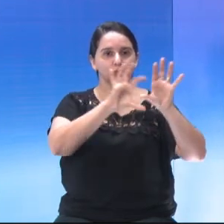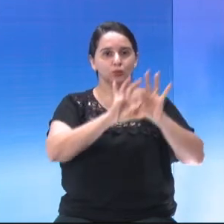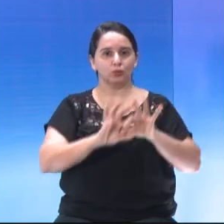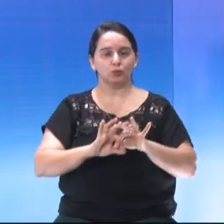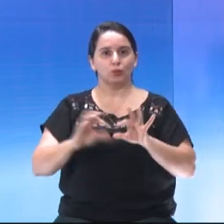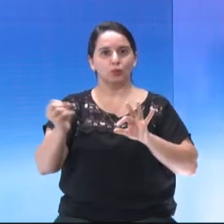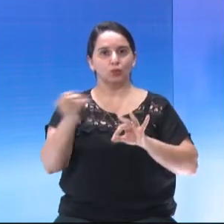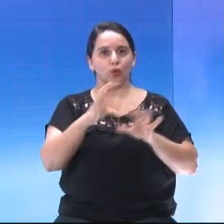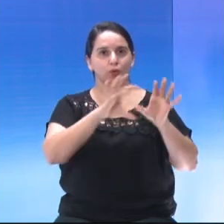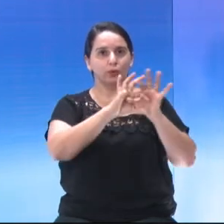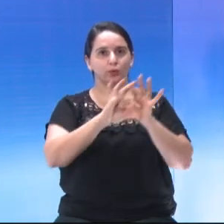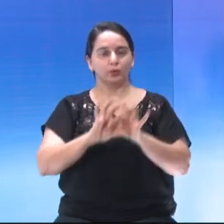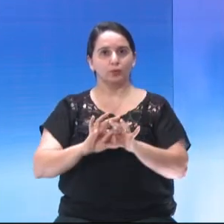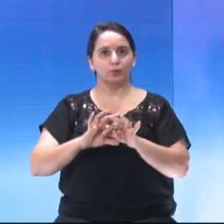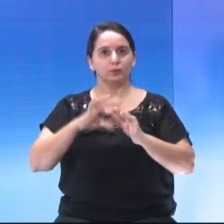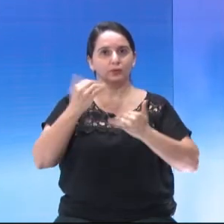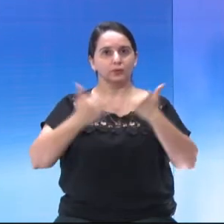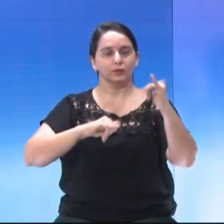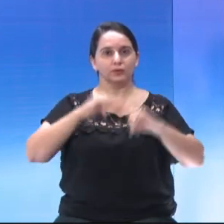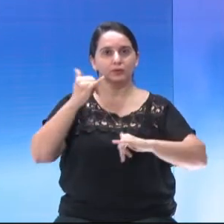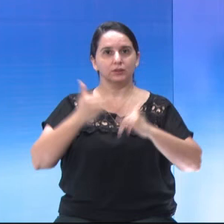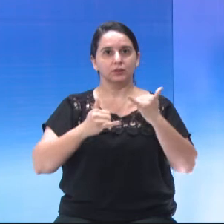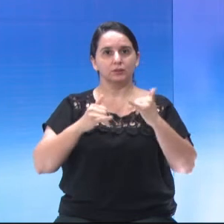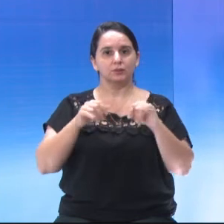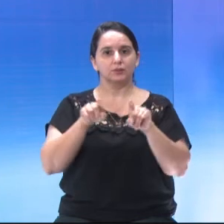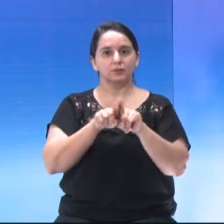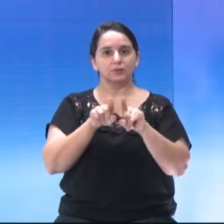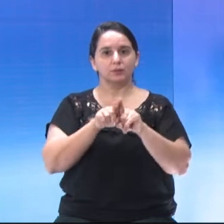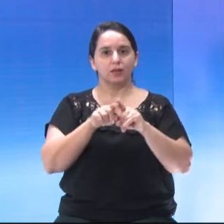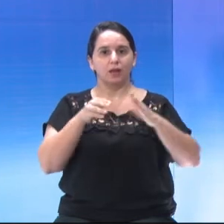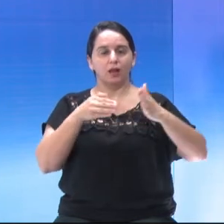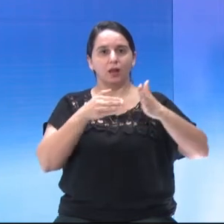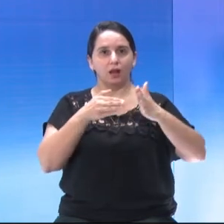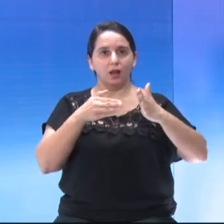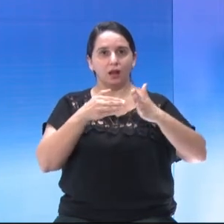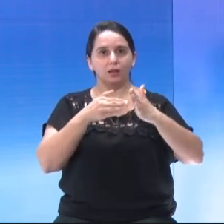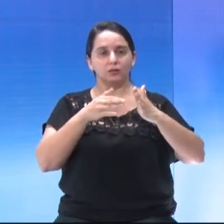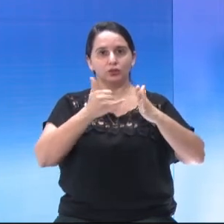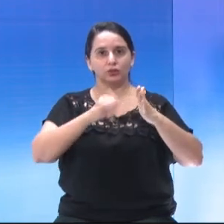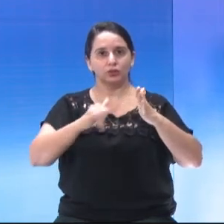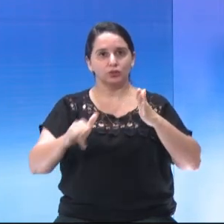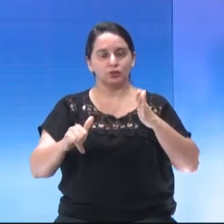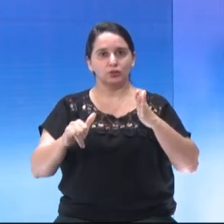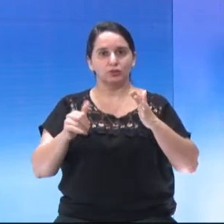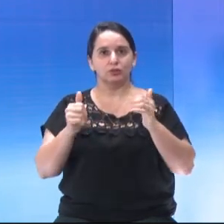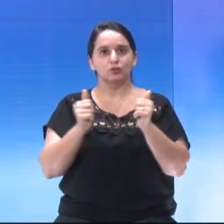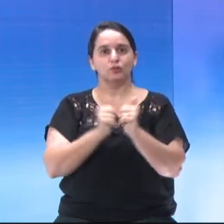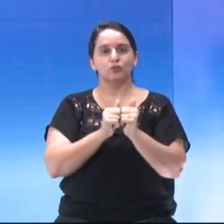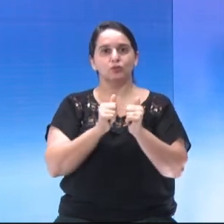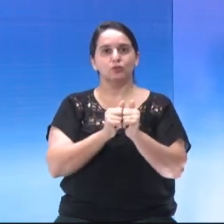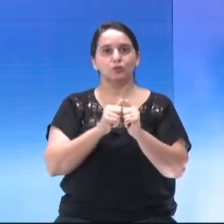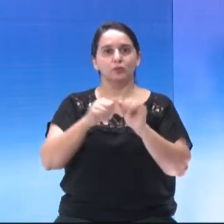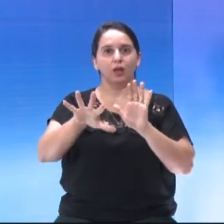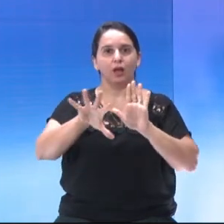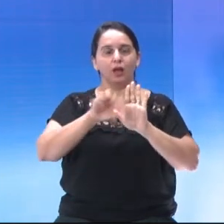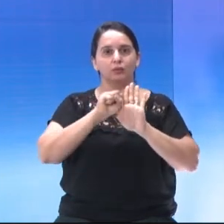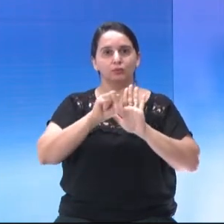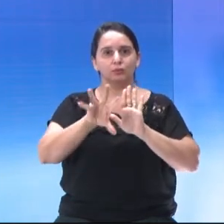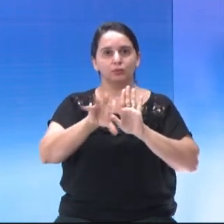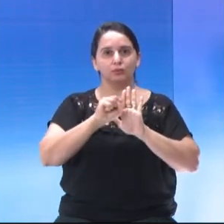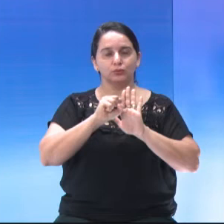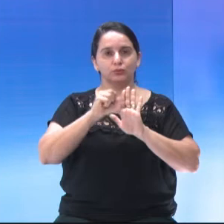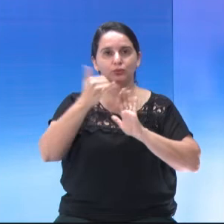novas ligações, que, em geral, as quebras de ligações são acompanhadas pela absorção